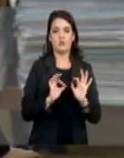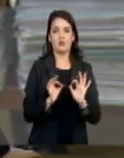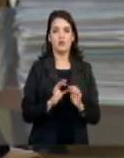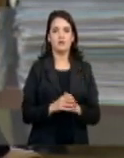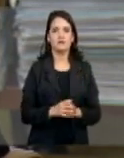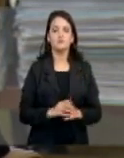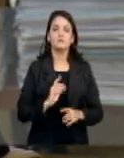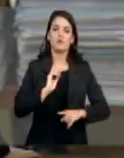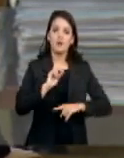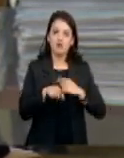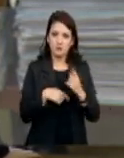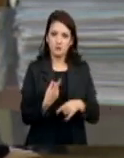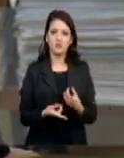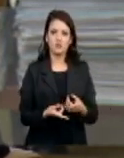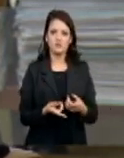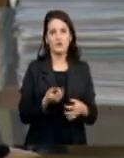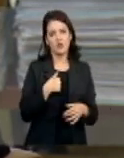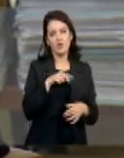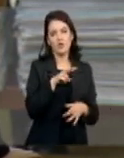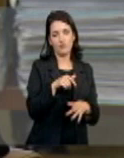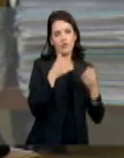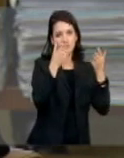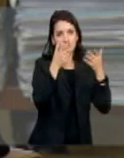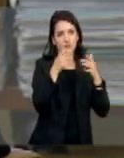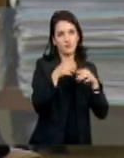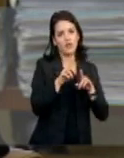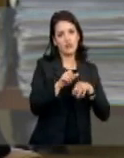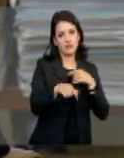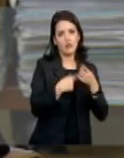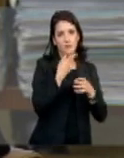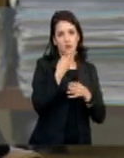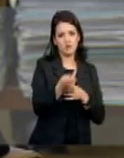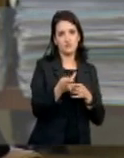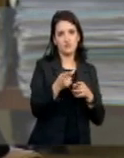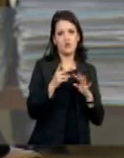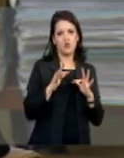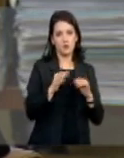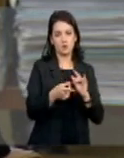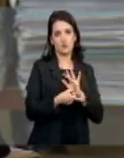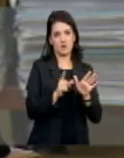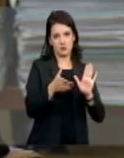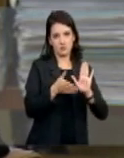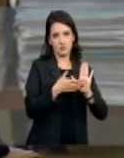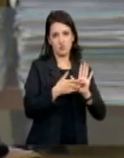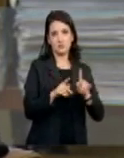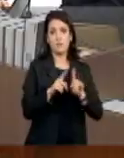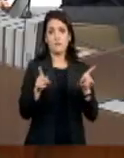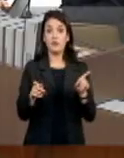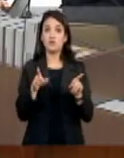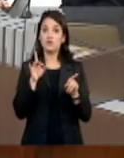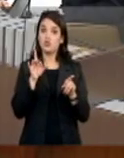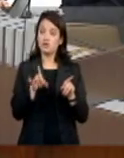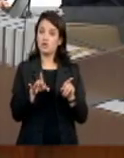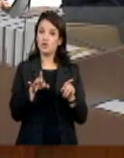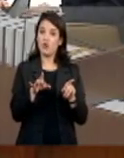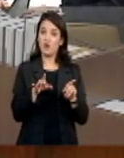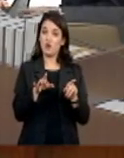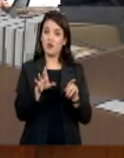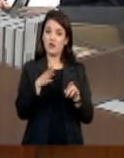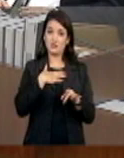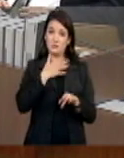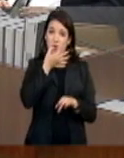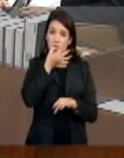mas vou analisar questão digamos dos termos que vossa excelência propôs mas apenas entende que deveria